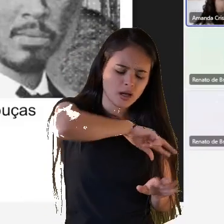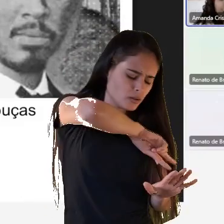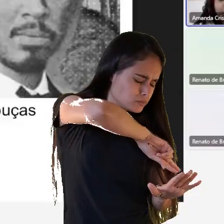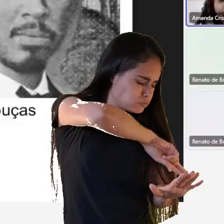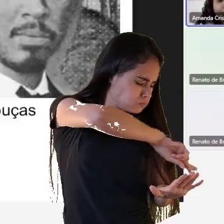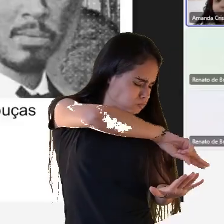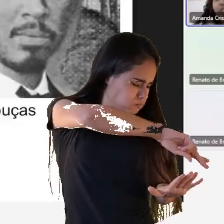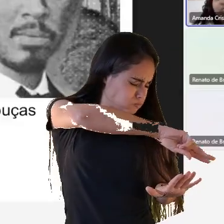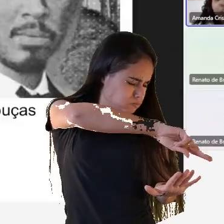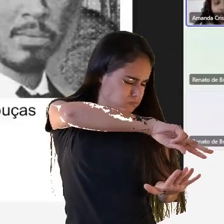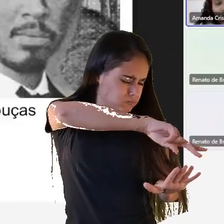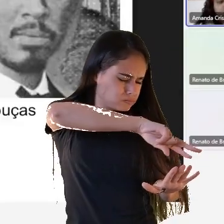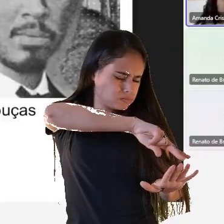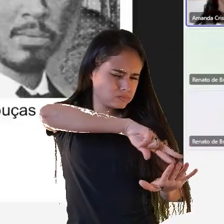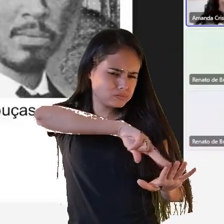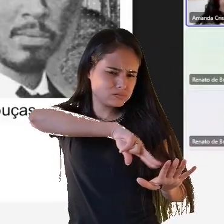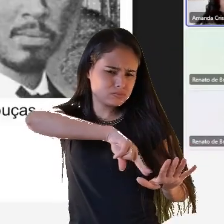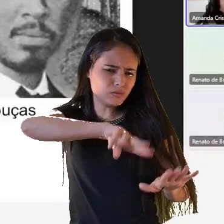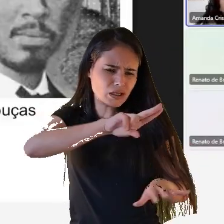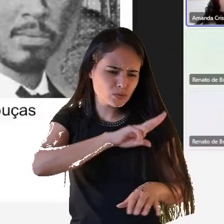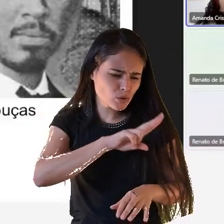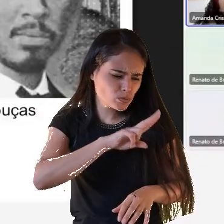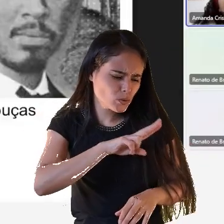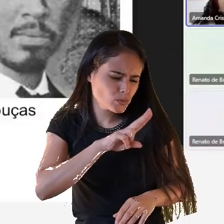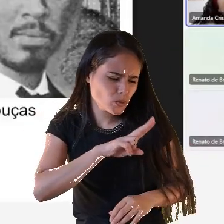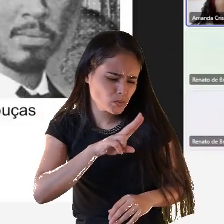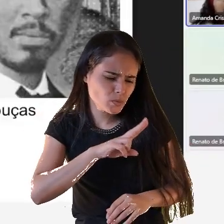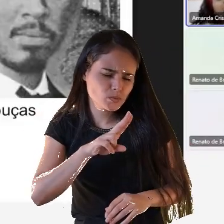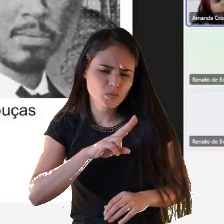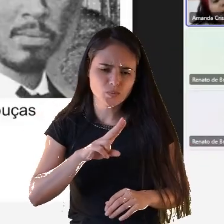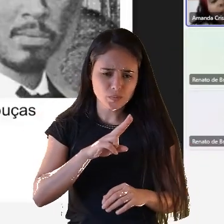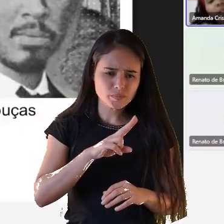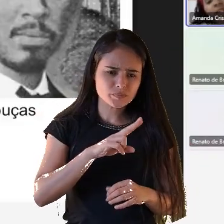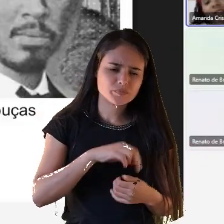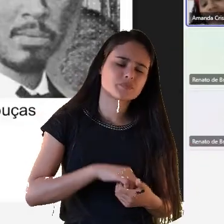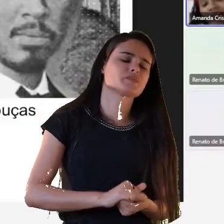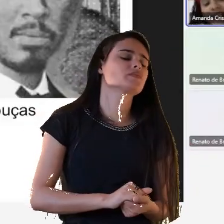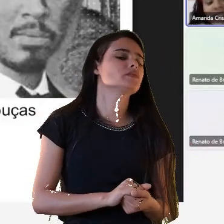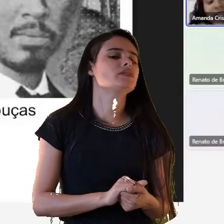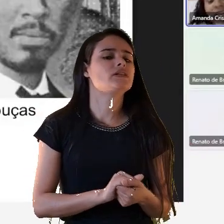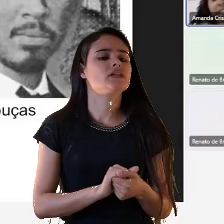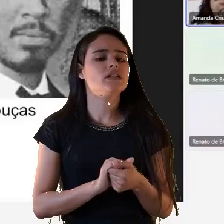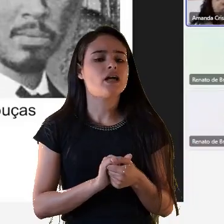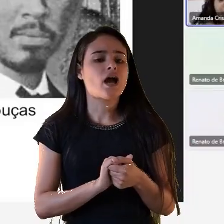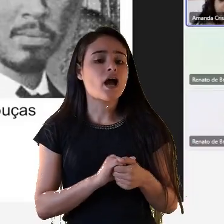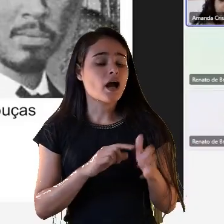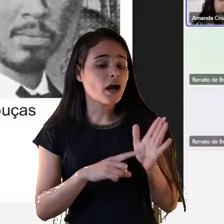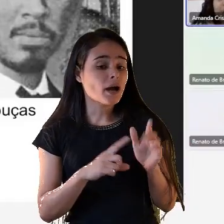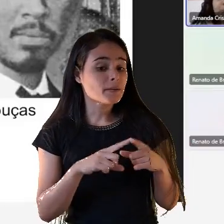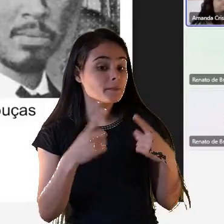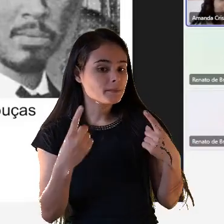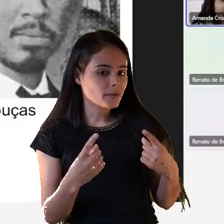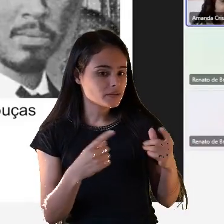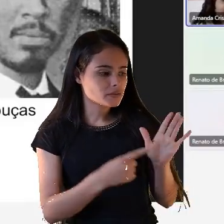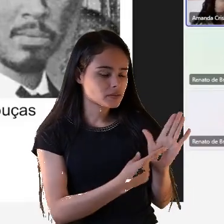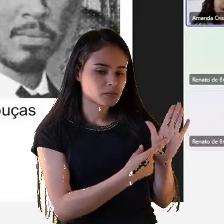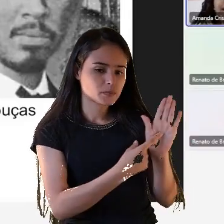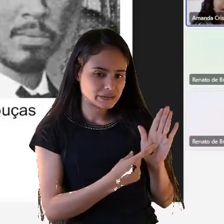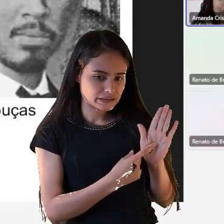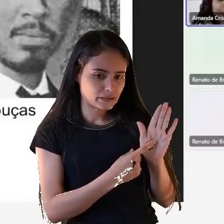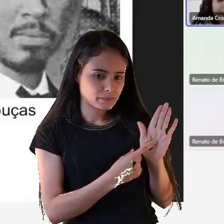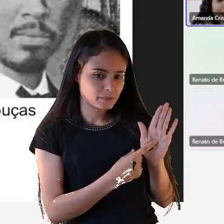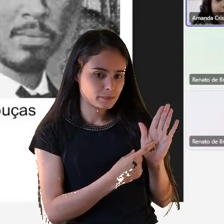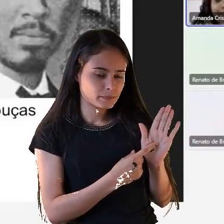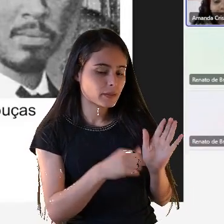então eu não vou ficar me repetindo com muitos nomes, né? Mas eu quis evidenciar a Enedina, porque eu sou paranaense,